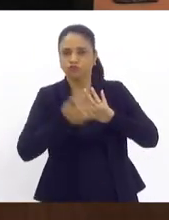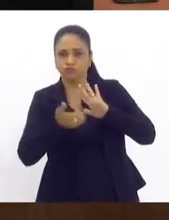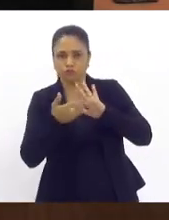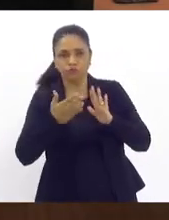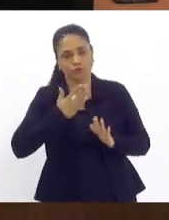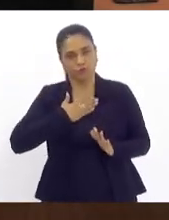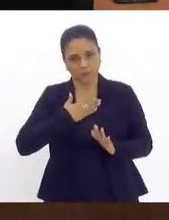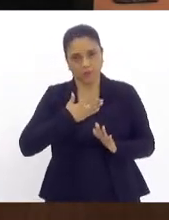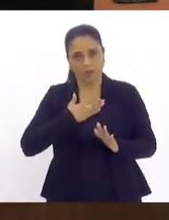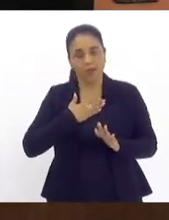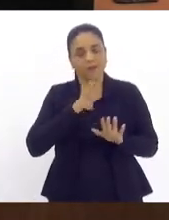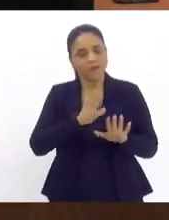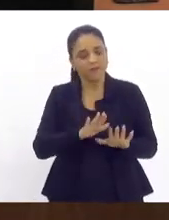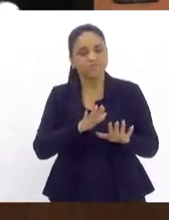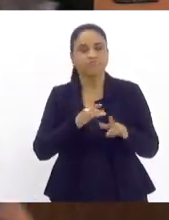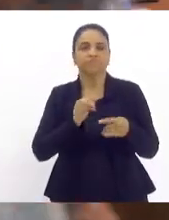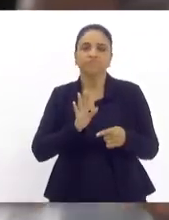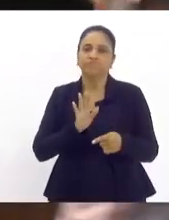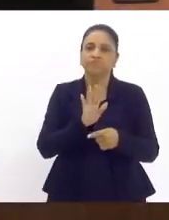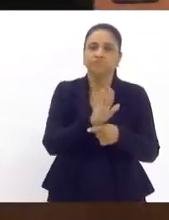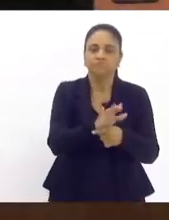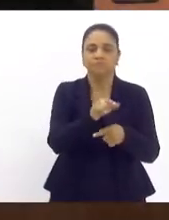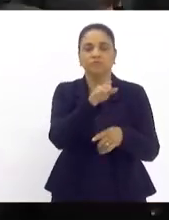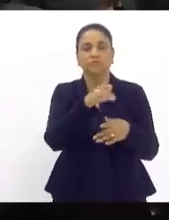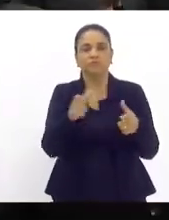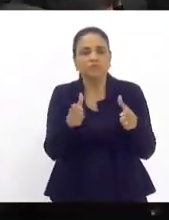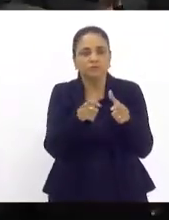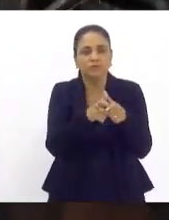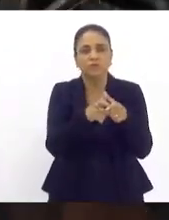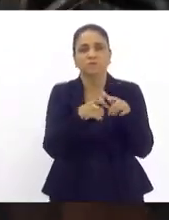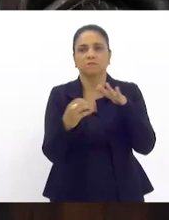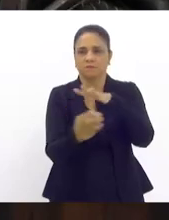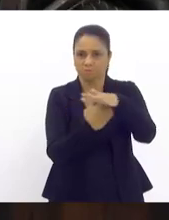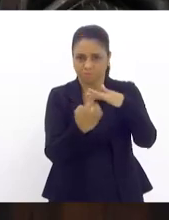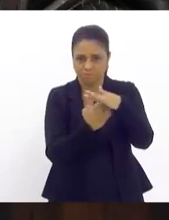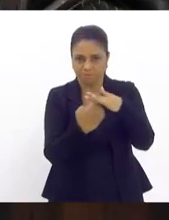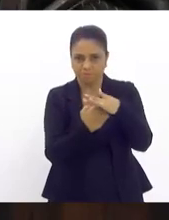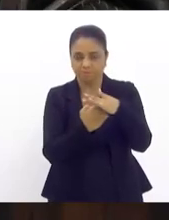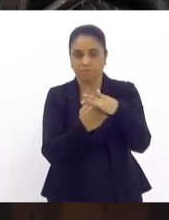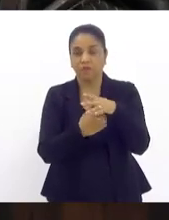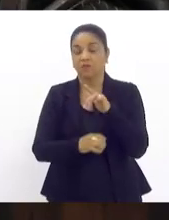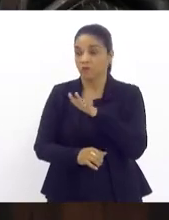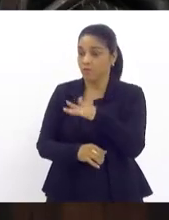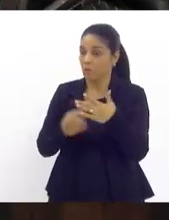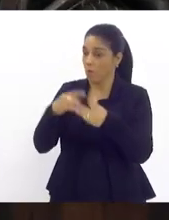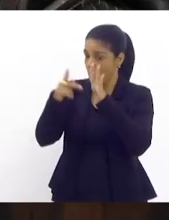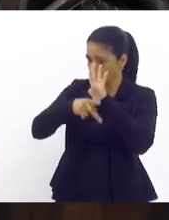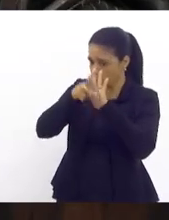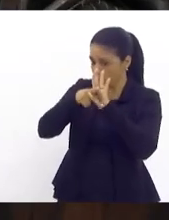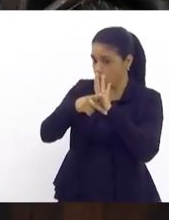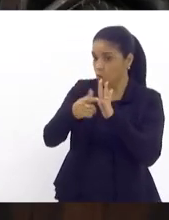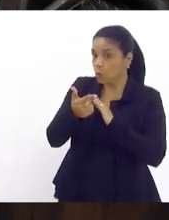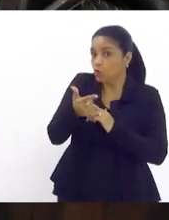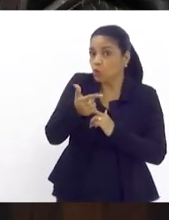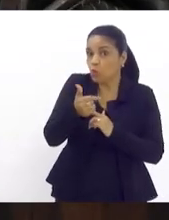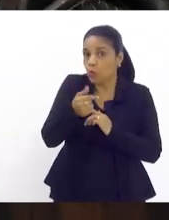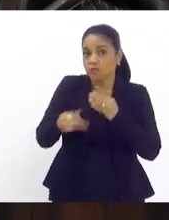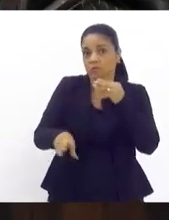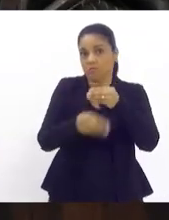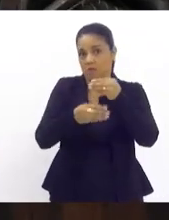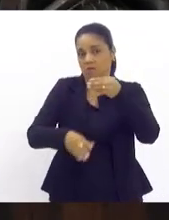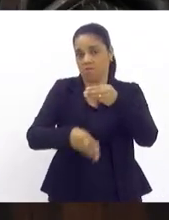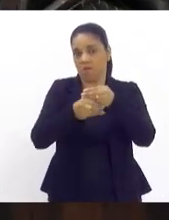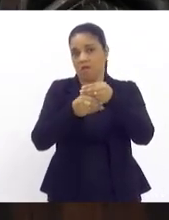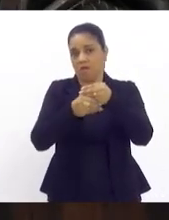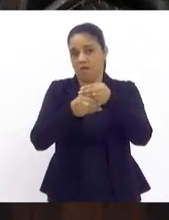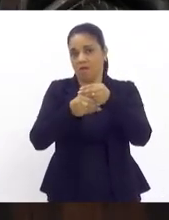produtor. É só esse comentário, as minhas emendas estão retiradas. O projeto recebeu 12 emendas, é um projeto polêmico. Eu retiro de Vossa Excelência. Quando se